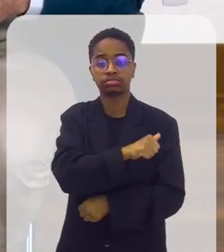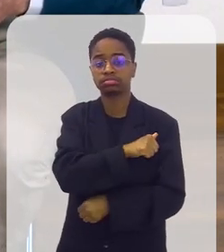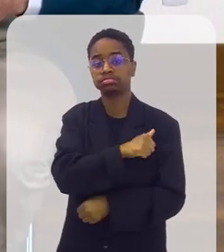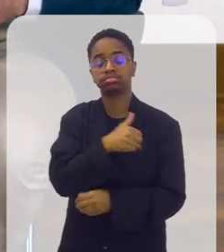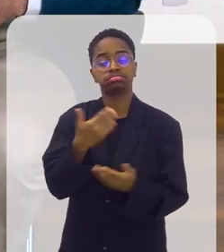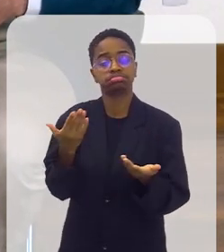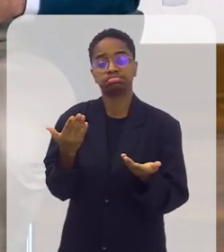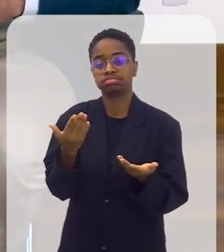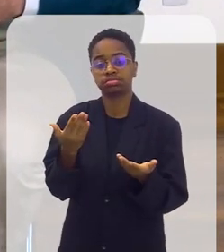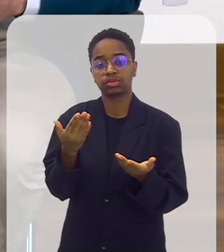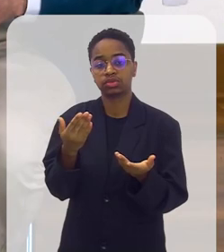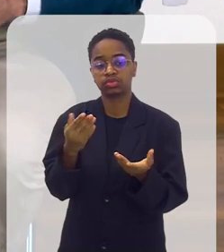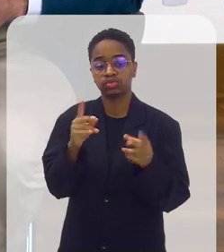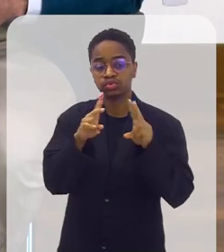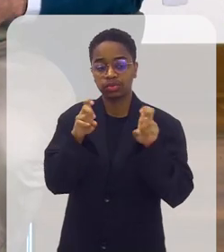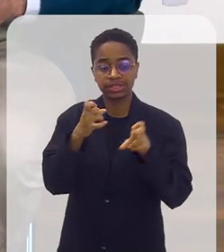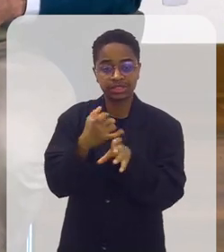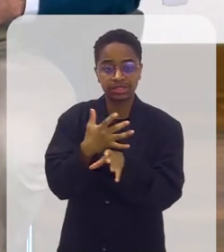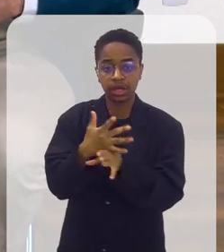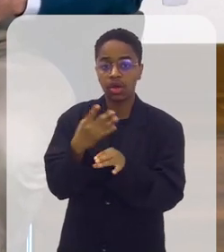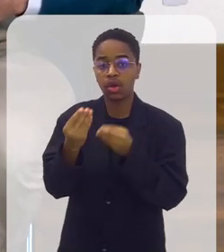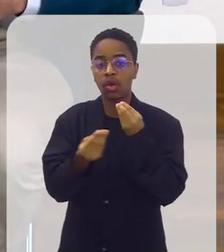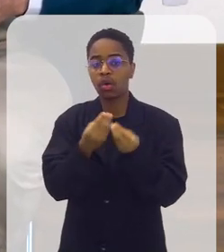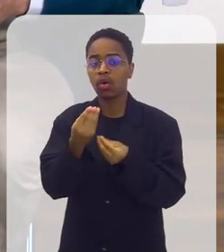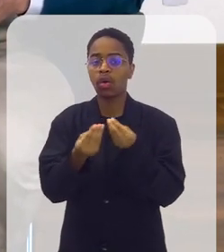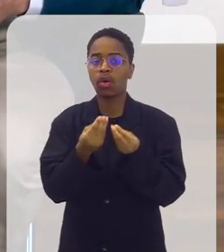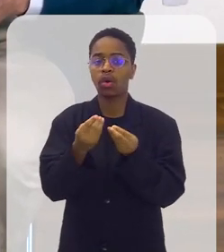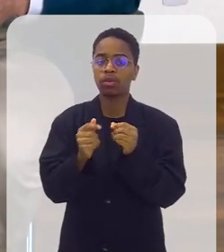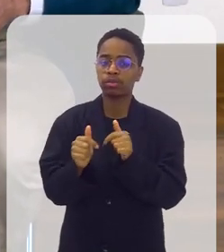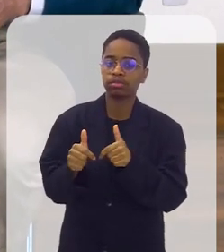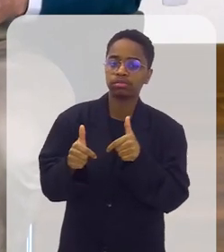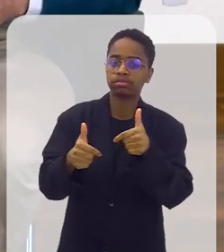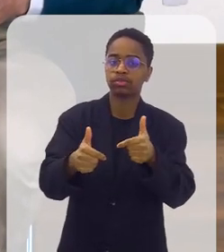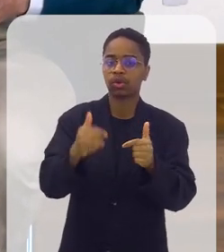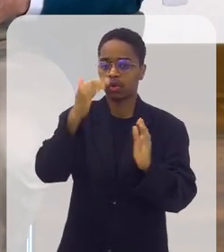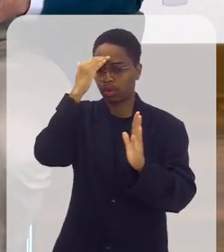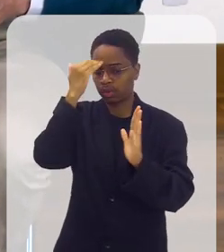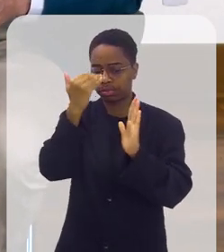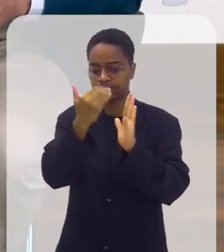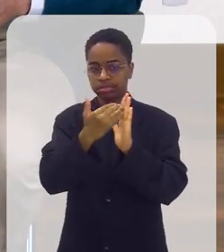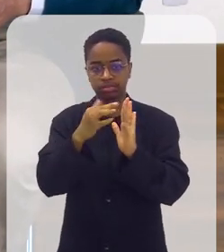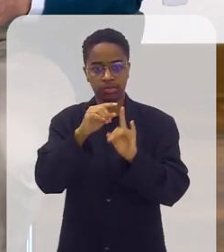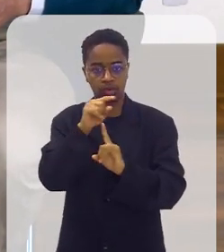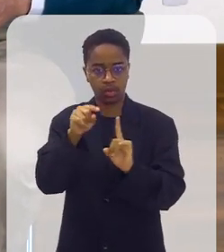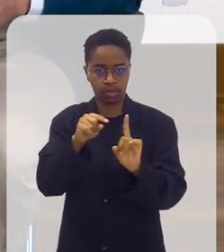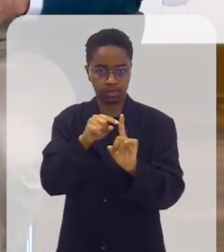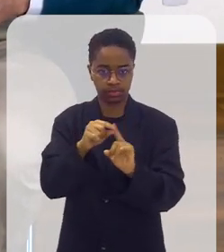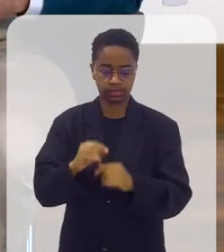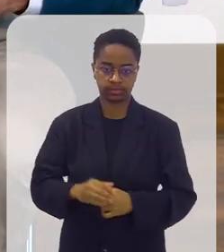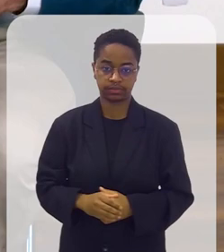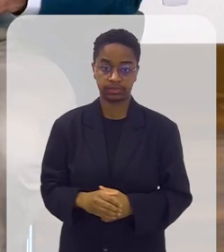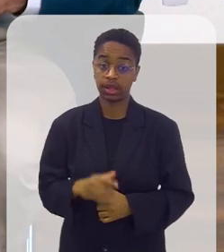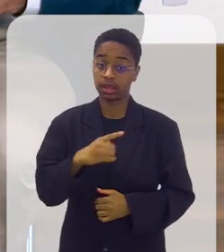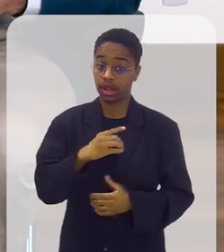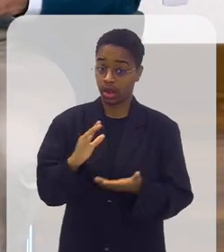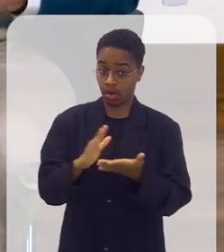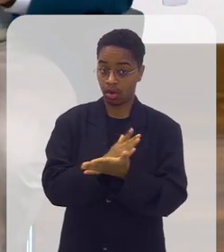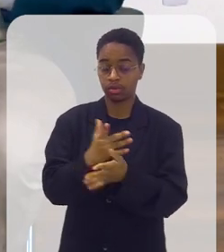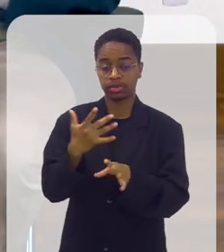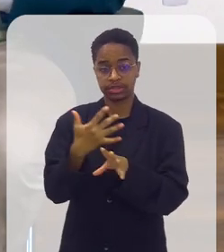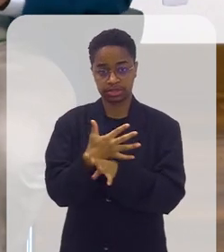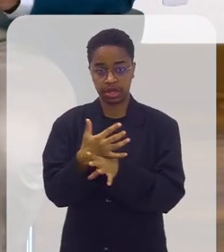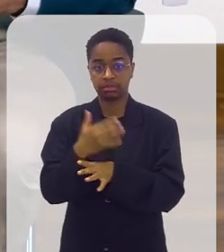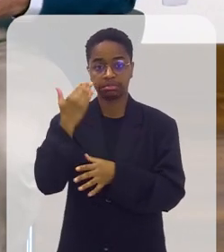está em relação às cidades? Como as cidades têm respondido a essa agenda? Nós temos aí alguns municípios